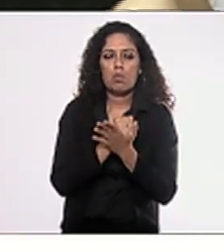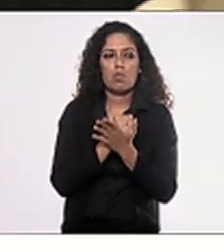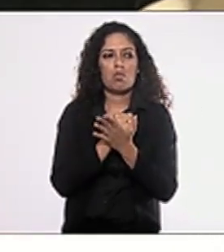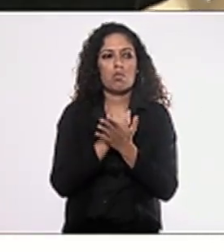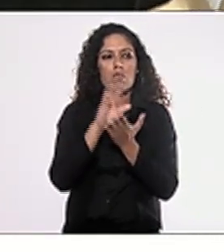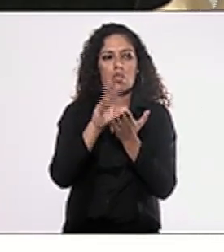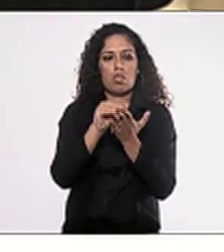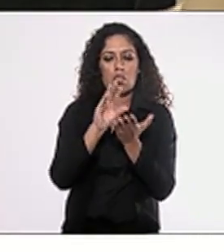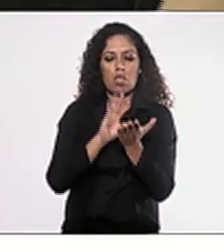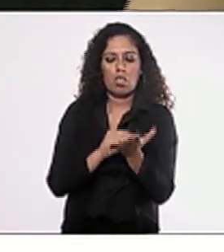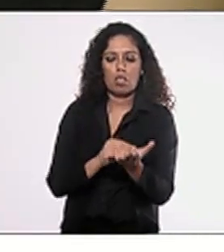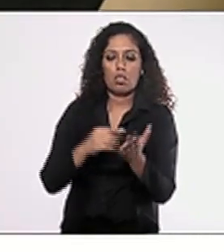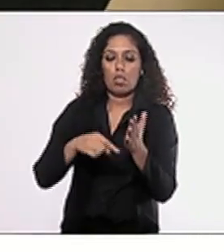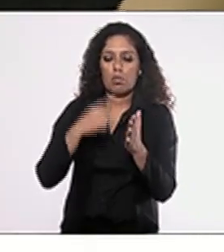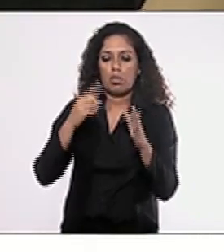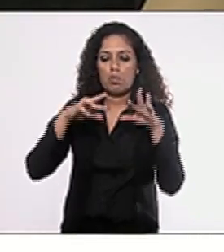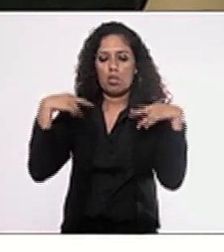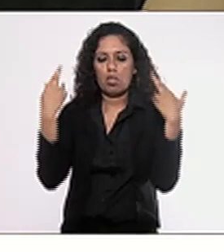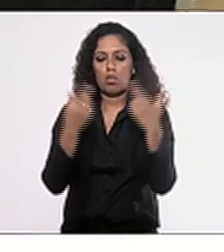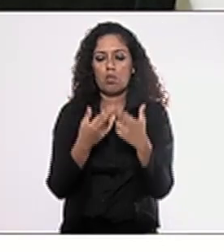ata da primeira reunião ordinária.